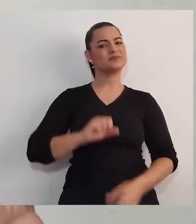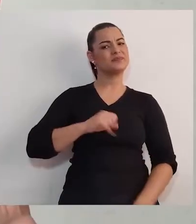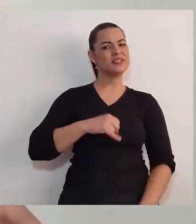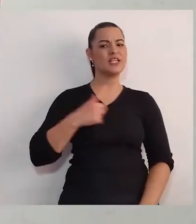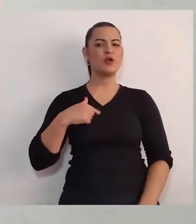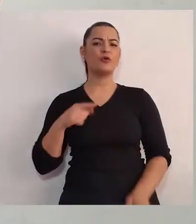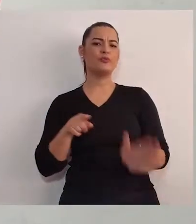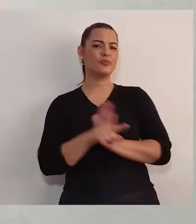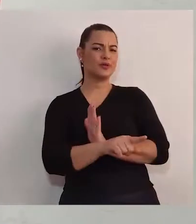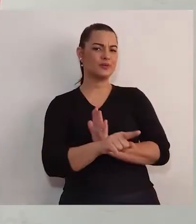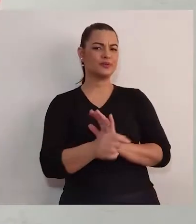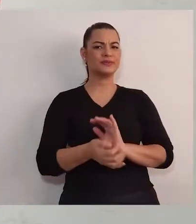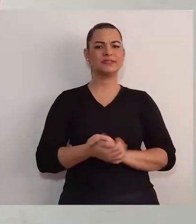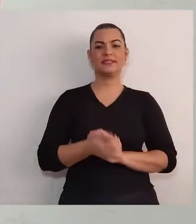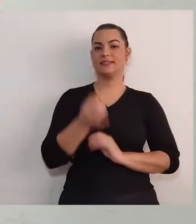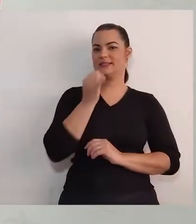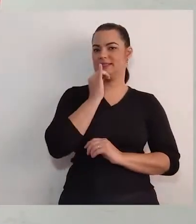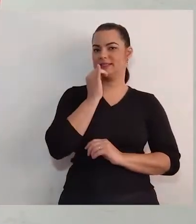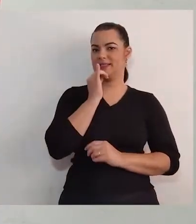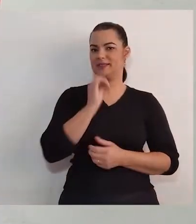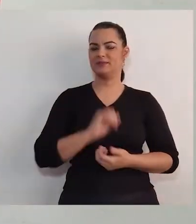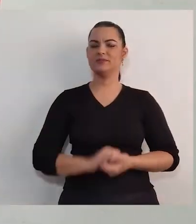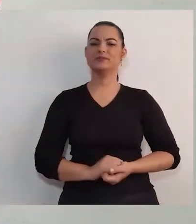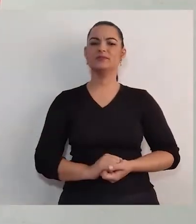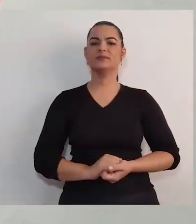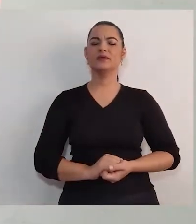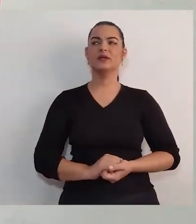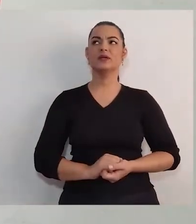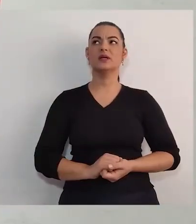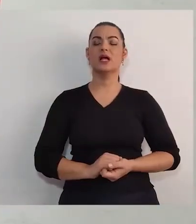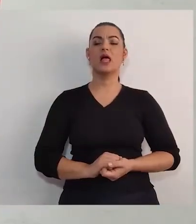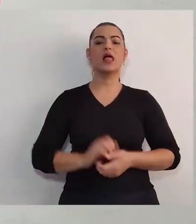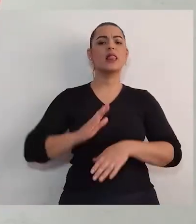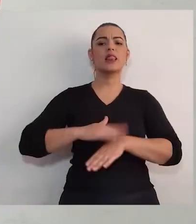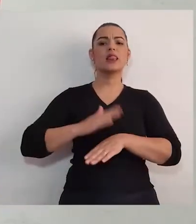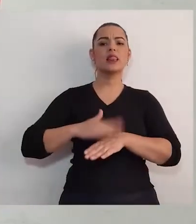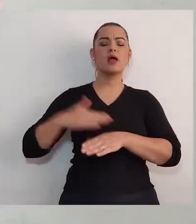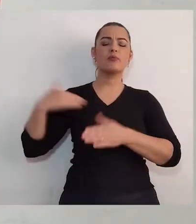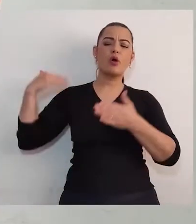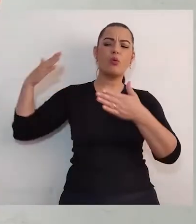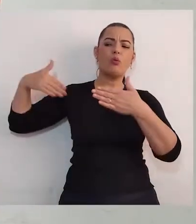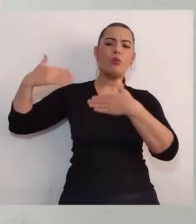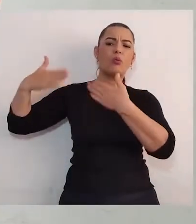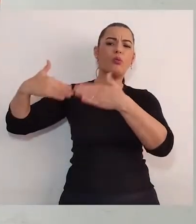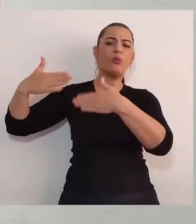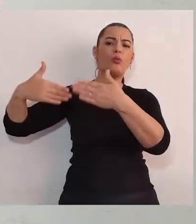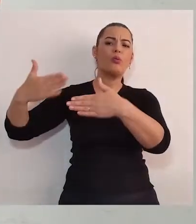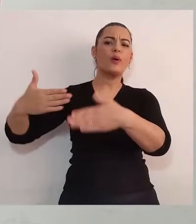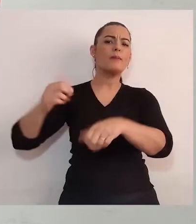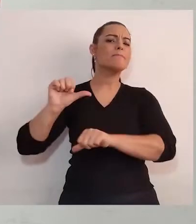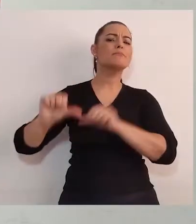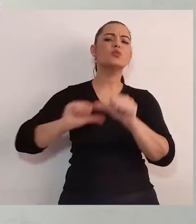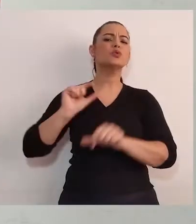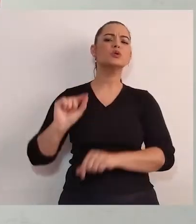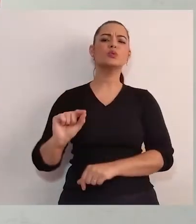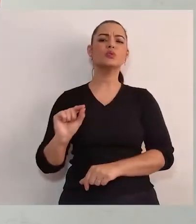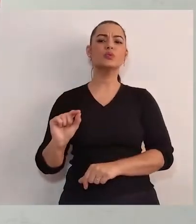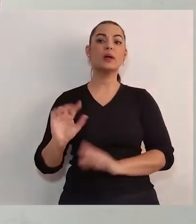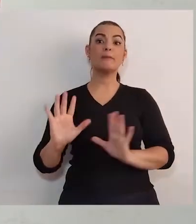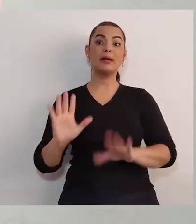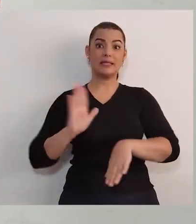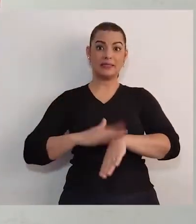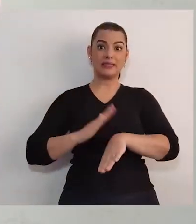Se eu te fizesse a seguinte pergunta: o que mudou ao longo do tempo? Mas esse tempo não é um